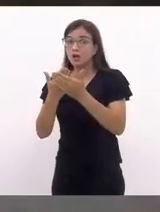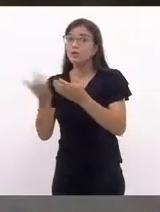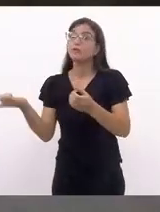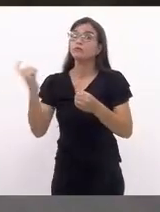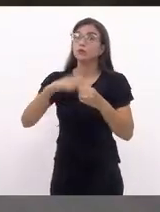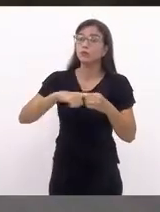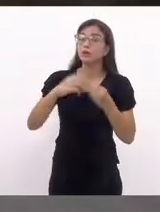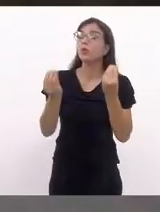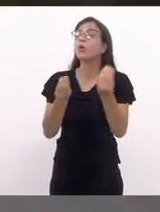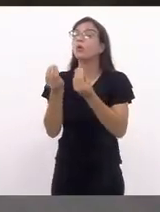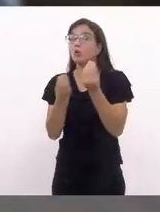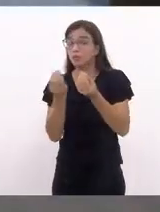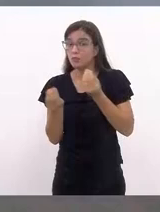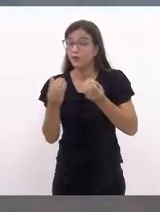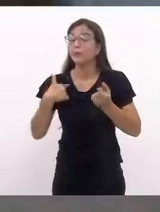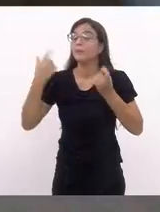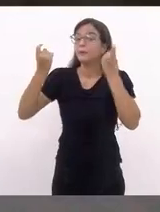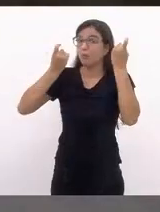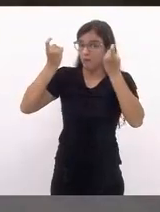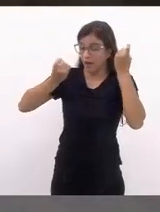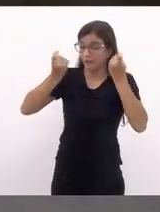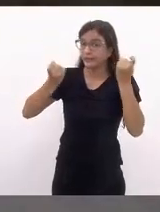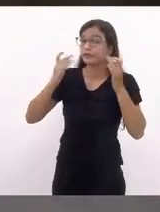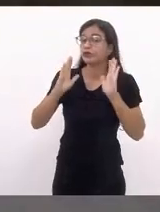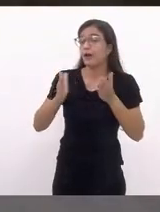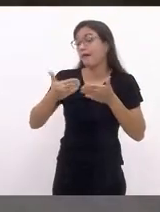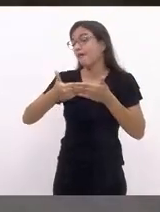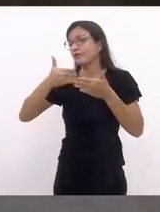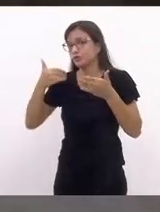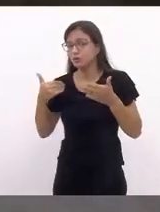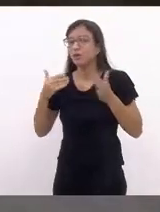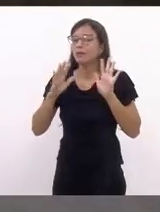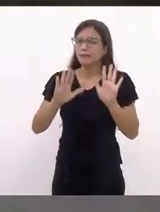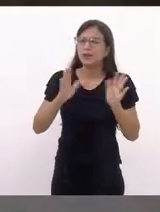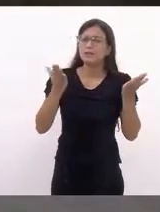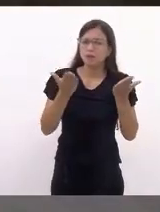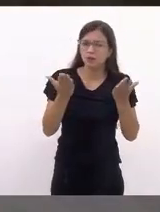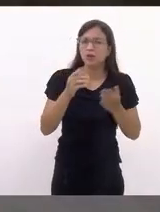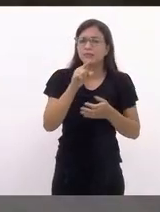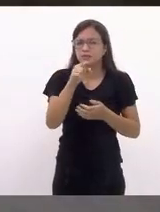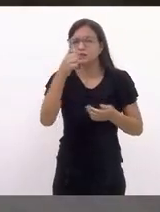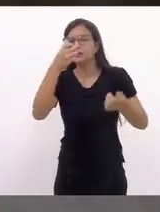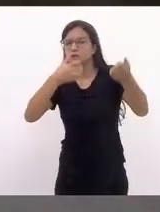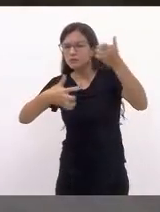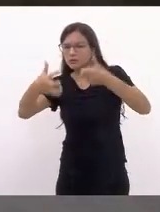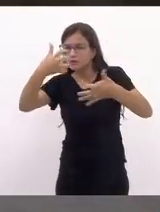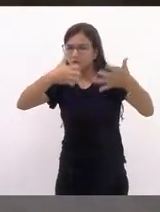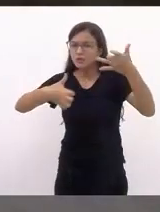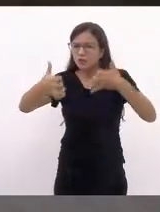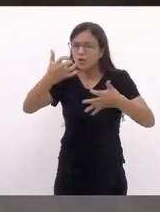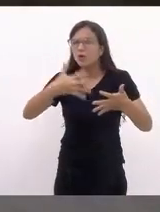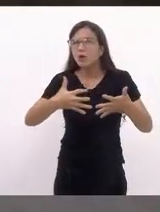desde o início mas vossa excelência acabou de me explicar os benefícios para